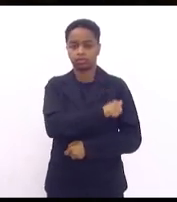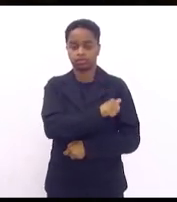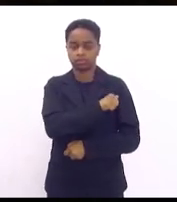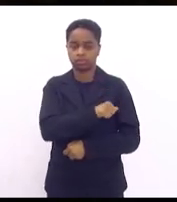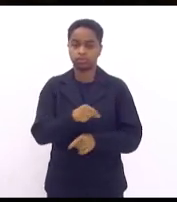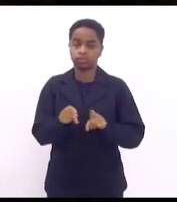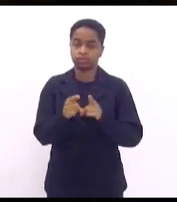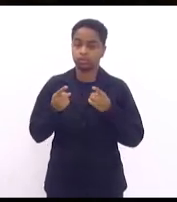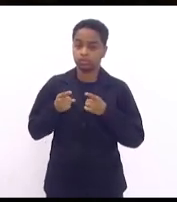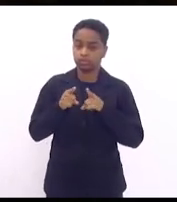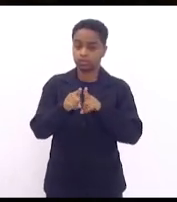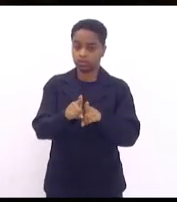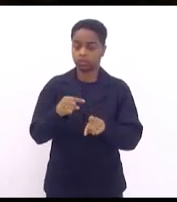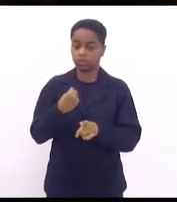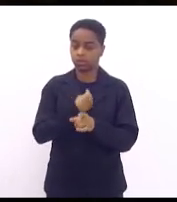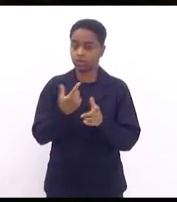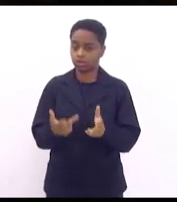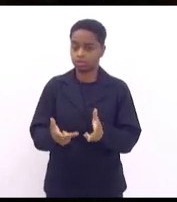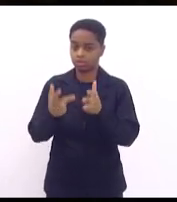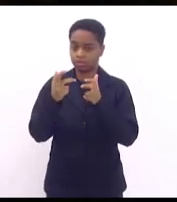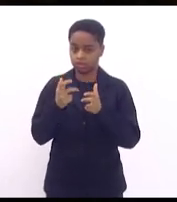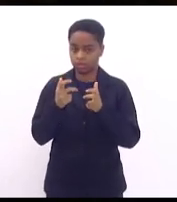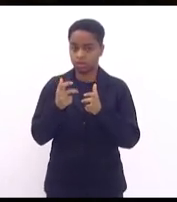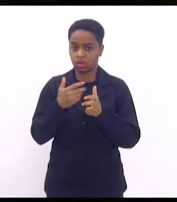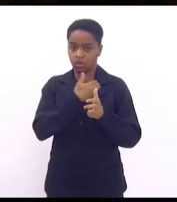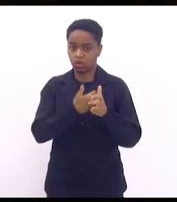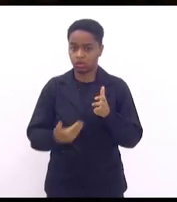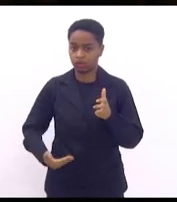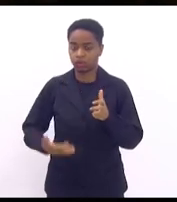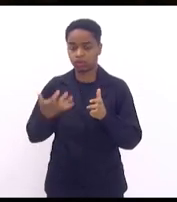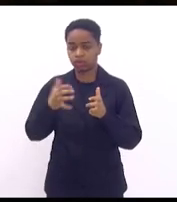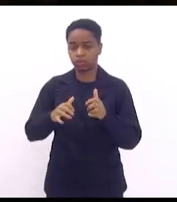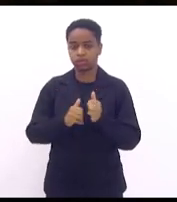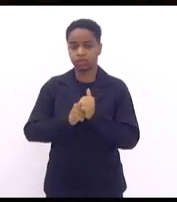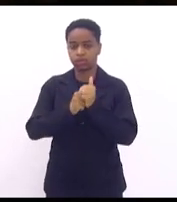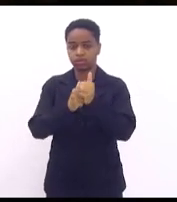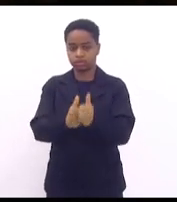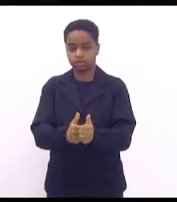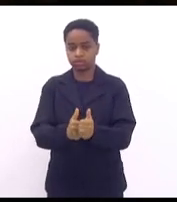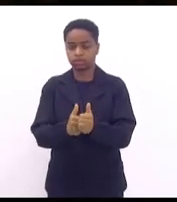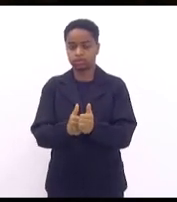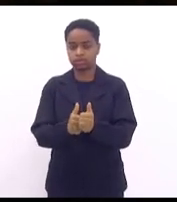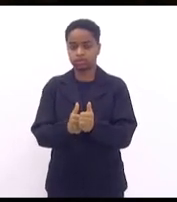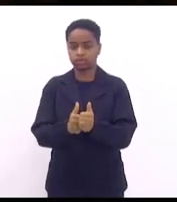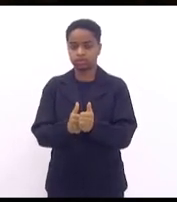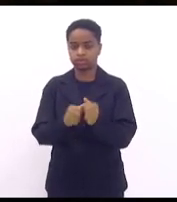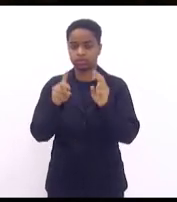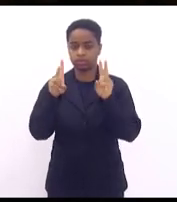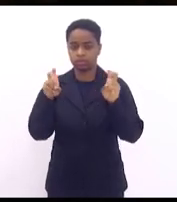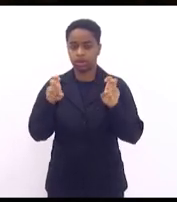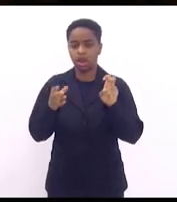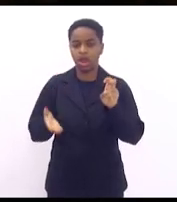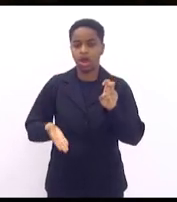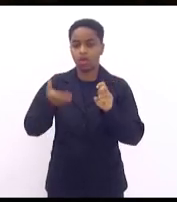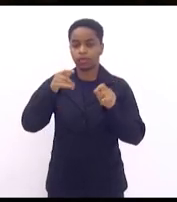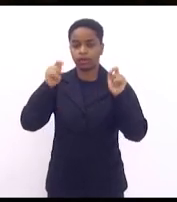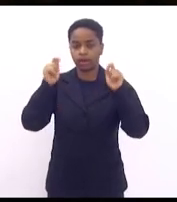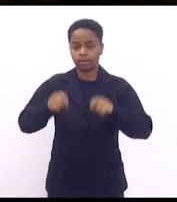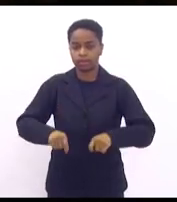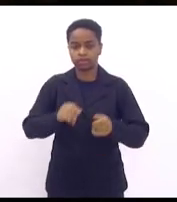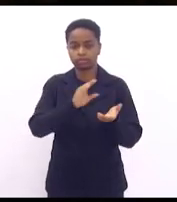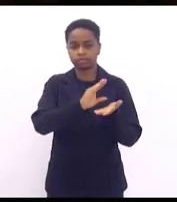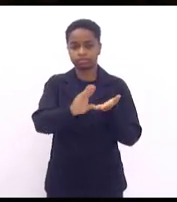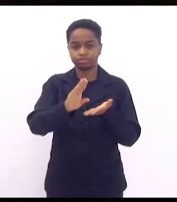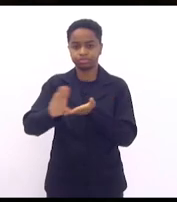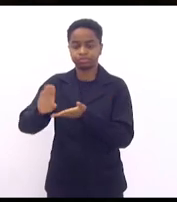Ao mesmo tempo, quando a gente percebe que é um governo que não quer seguir a premissa do aumento de capacidade de investimento no Estado, a gente